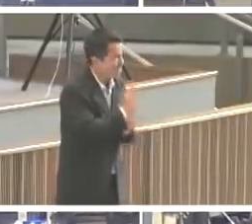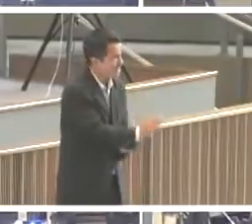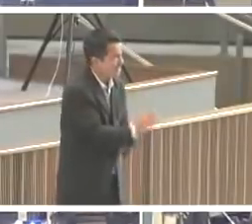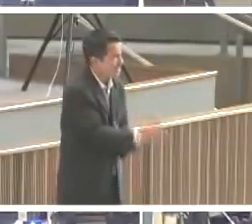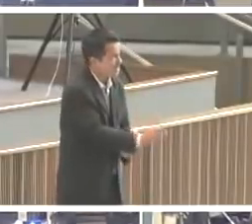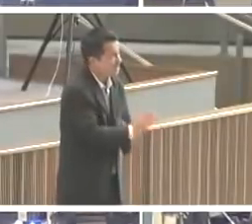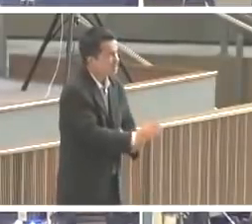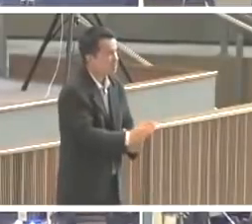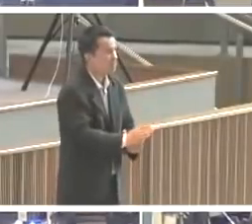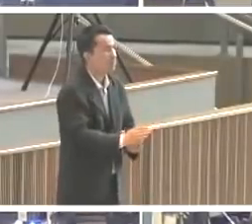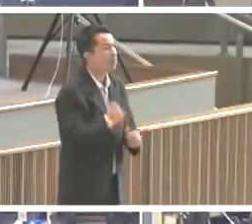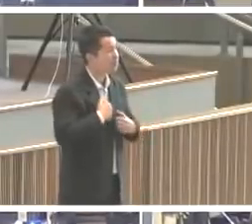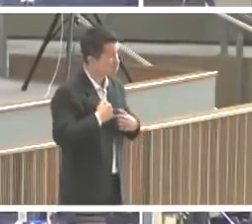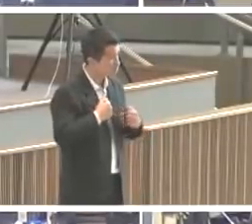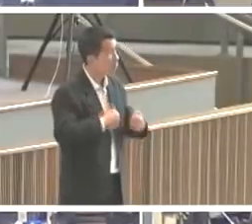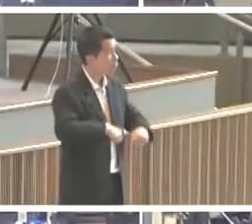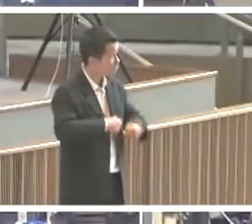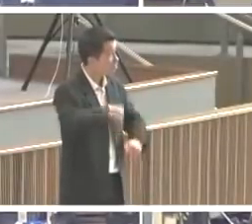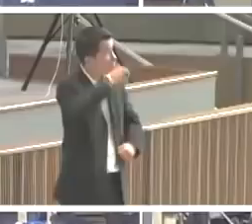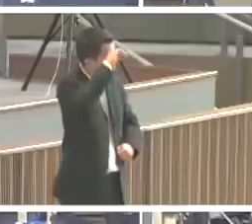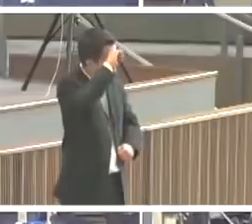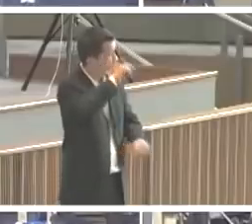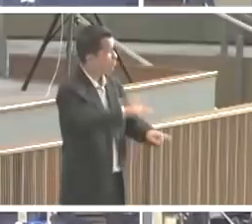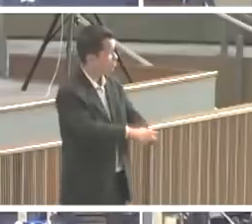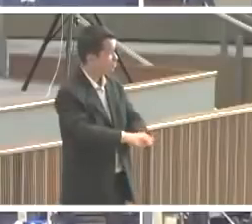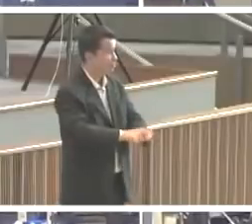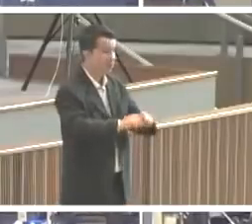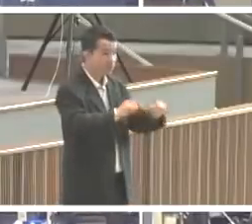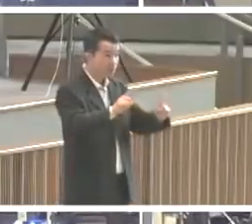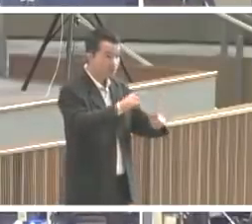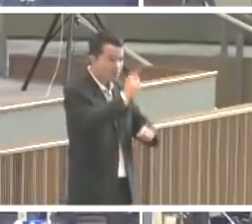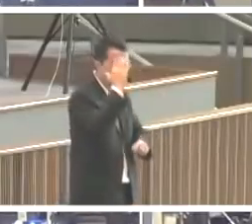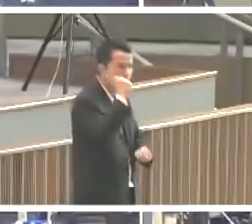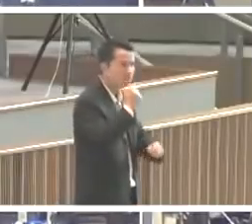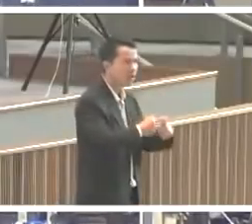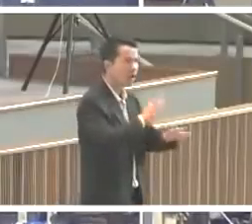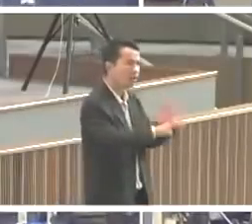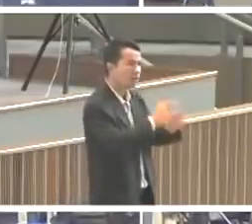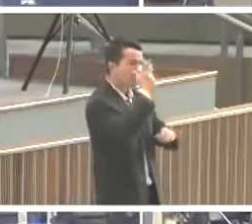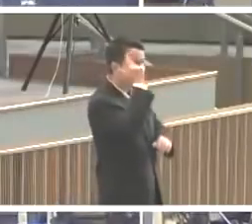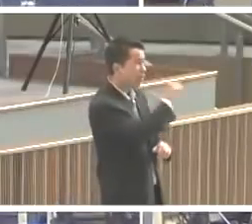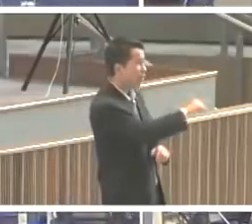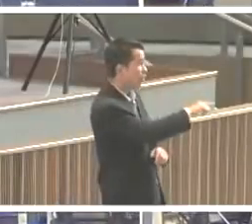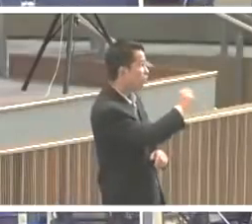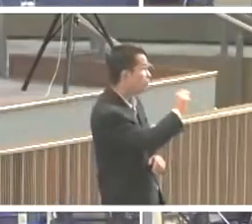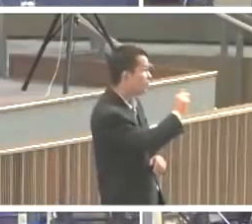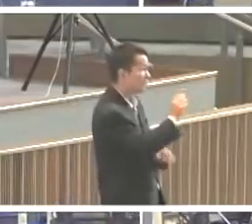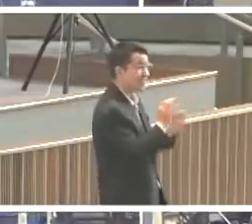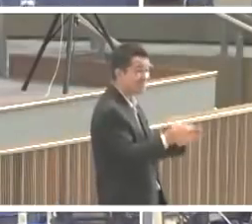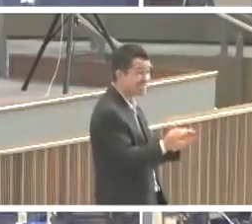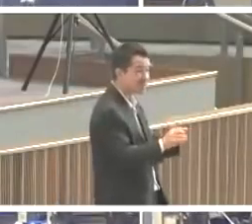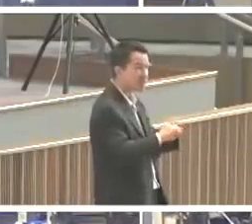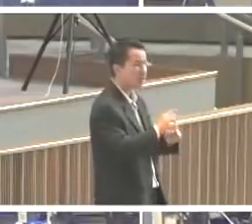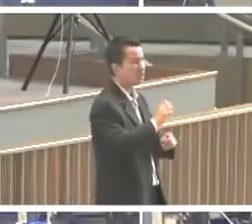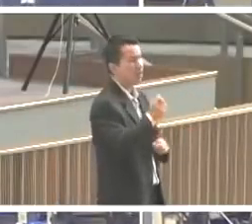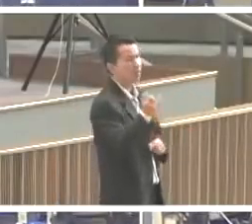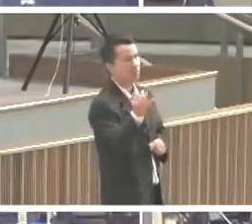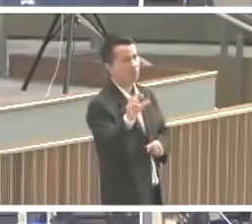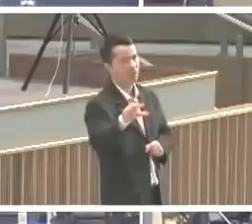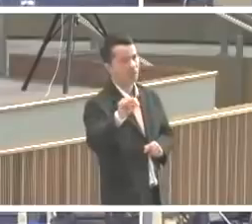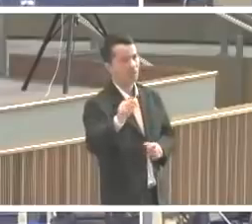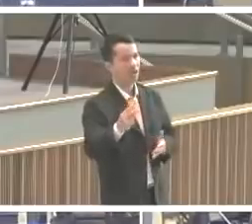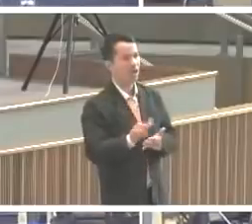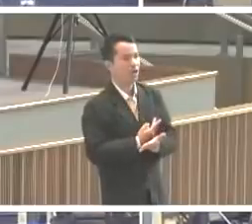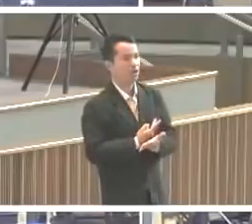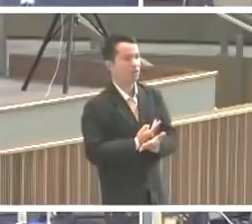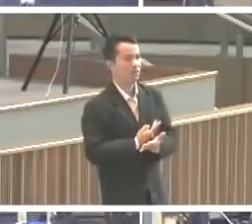certa, mas algumas pessoas, apesar de terem tomado a decisão certa, não permanecem nela